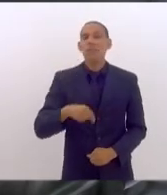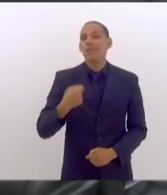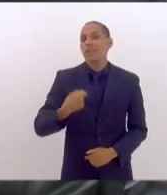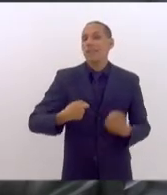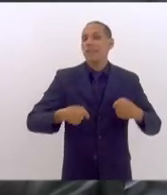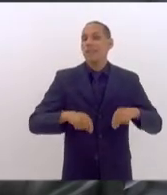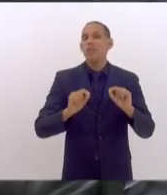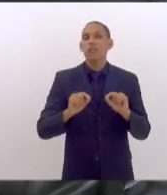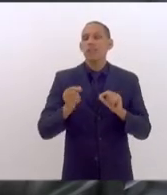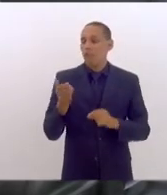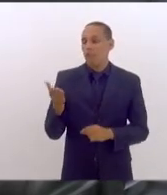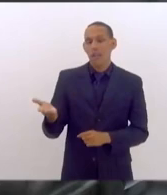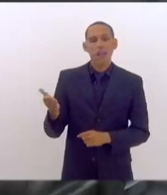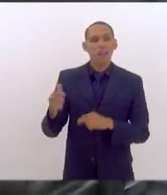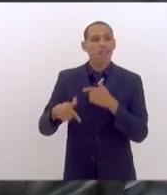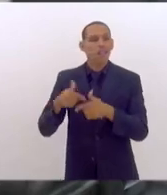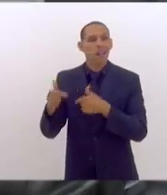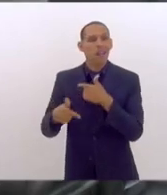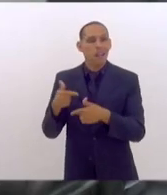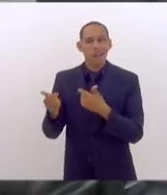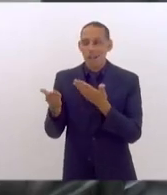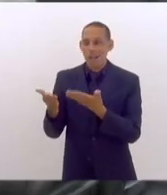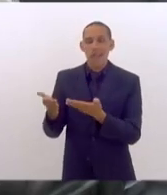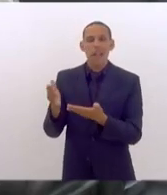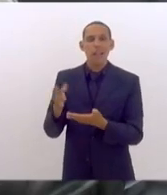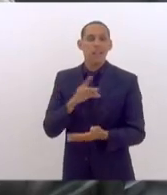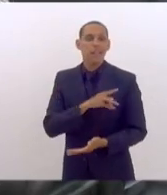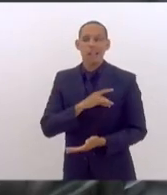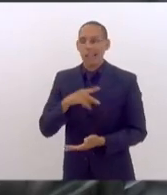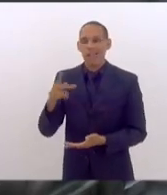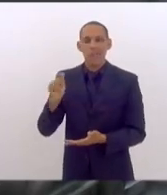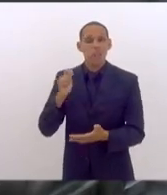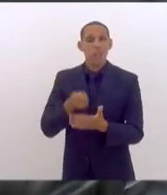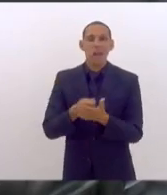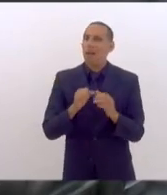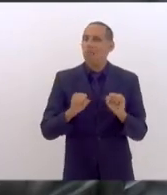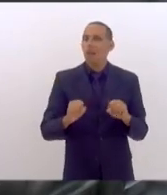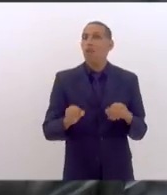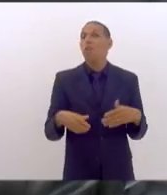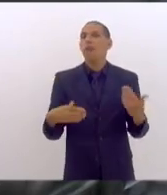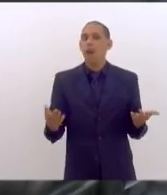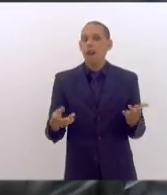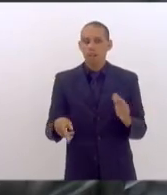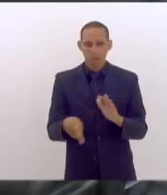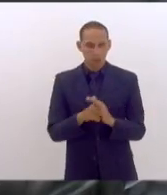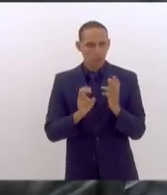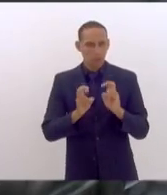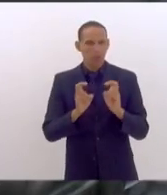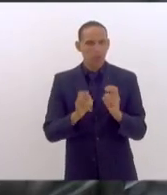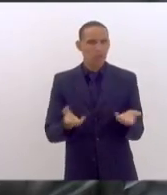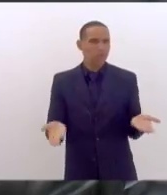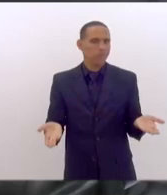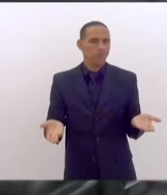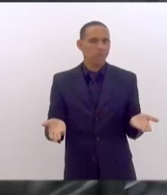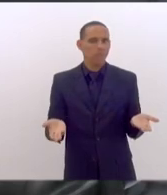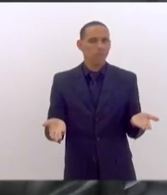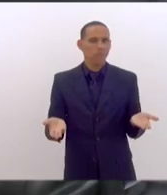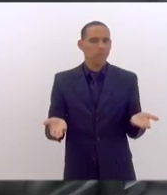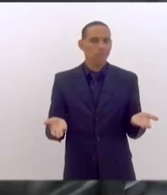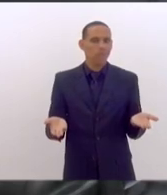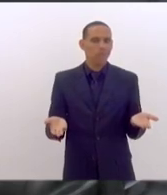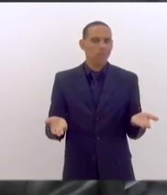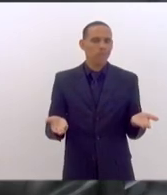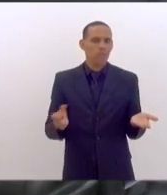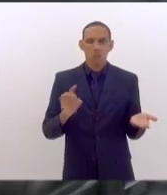o nosso trabalhador o quanto ele pode pagar o salário de Deputados o deck na tarifa e às vezes eu só